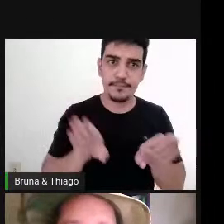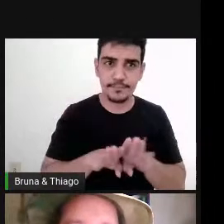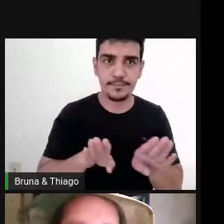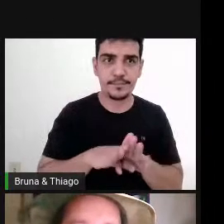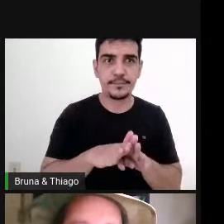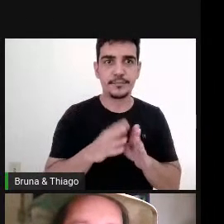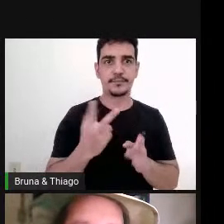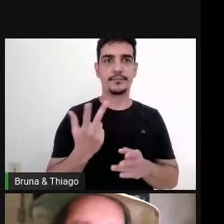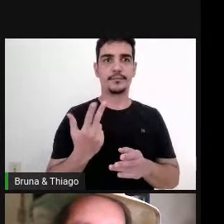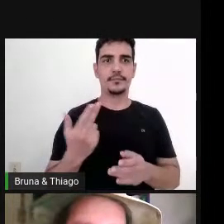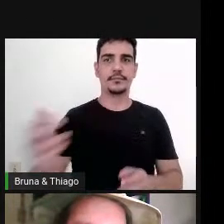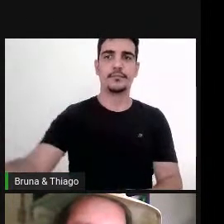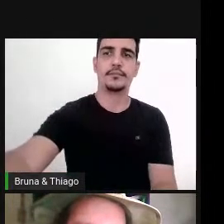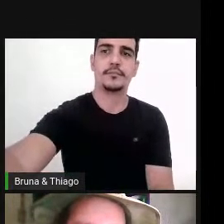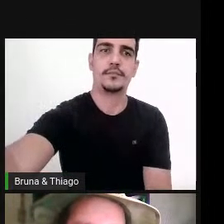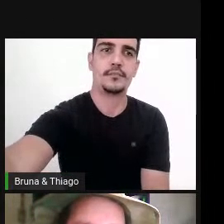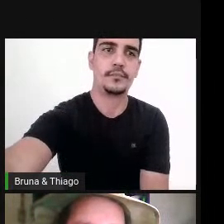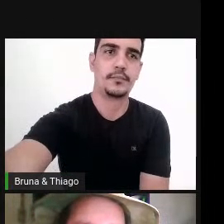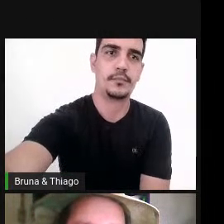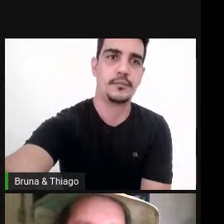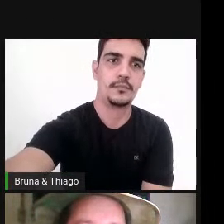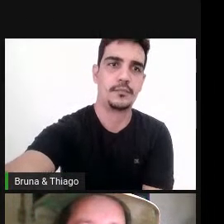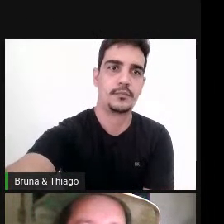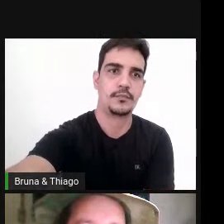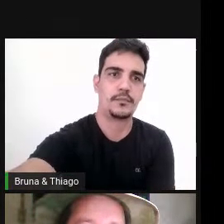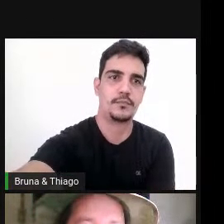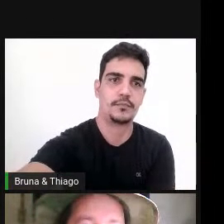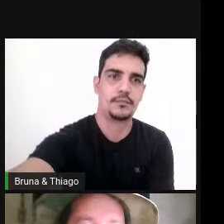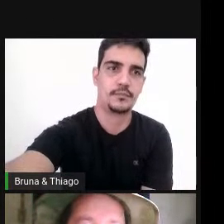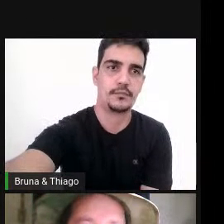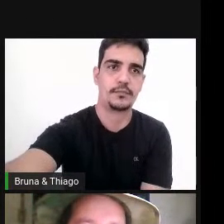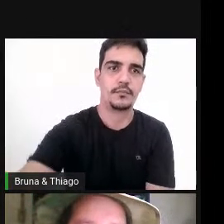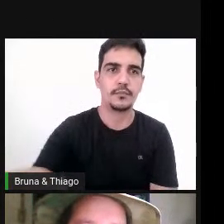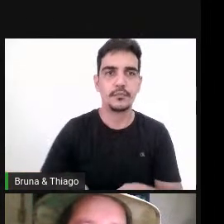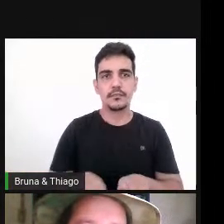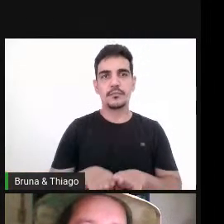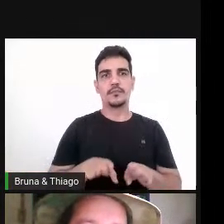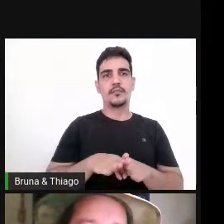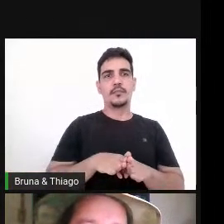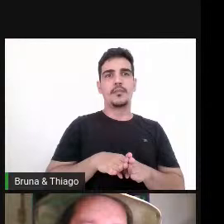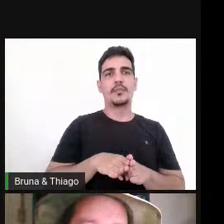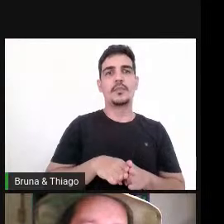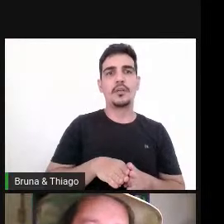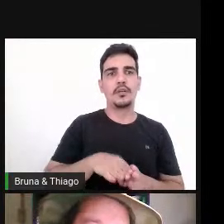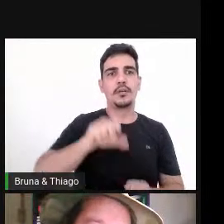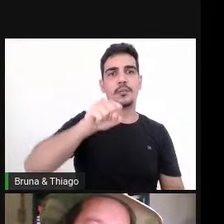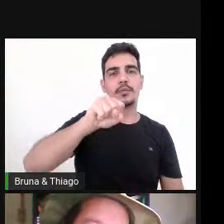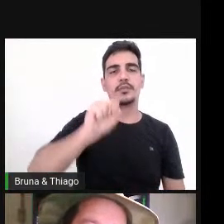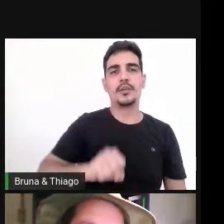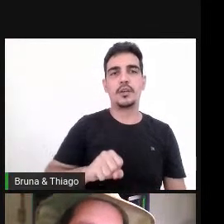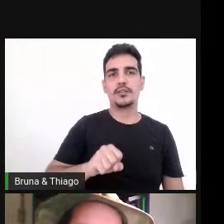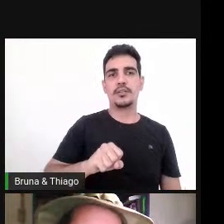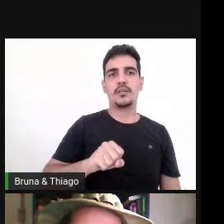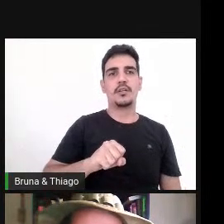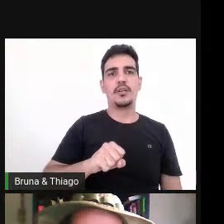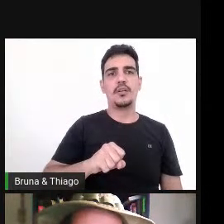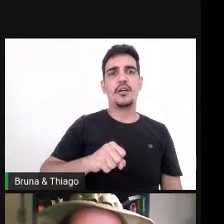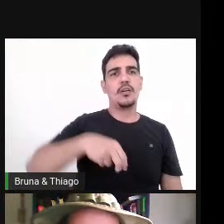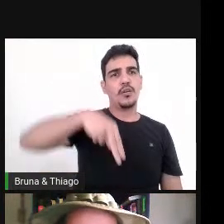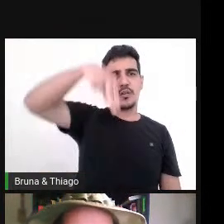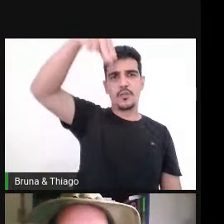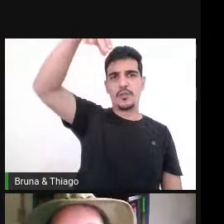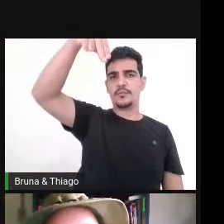da soja, né? Subindo do Mato Grosso, né? Nessa região e adentrando o Pará, aqui o Tocantins, Maranhão. Então você tem muitas